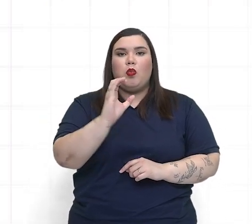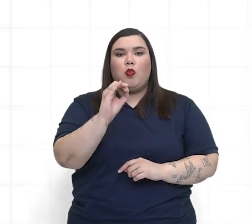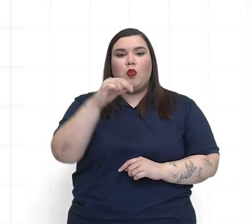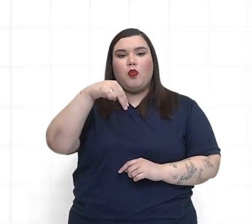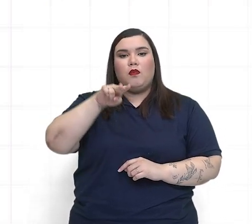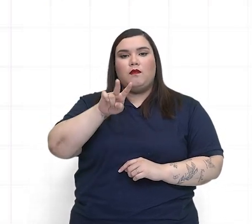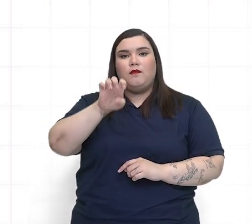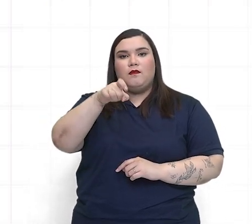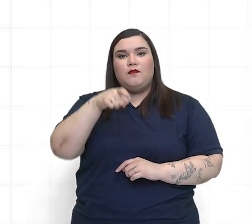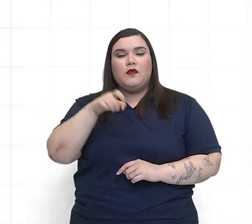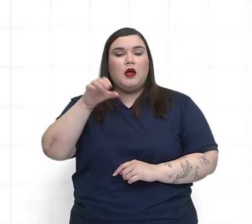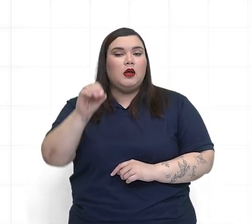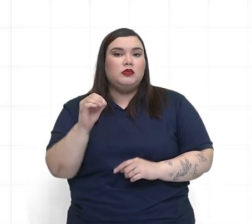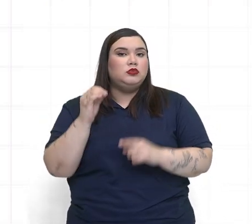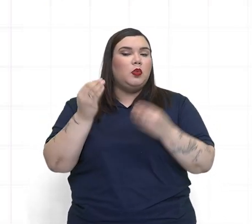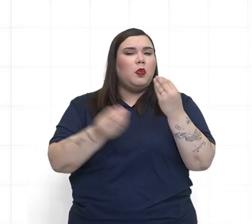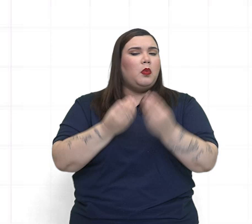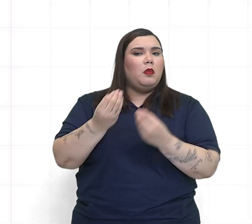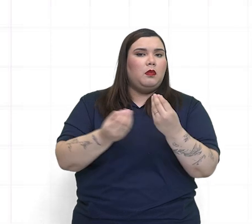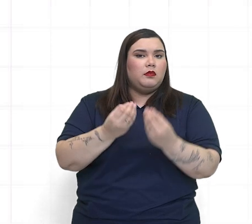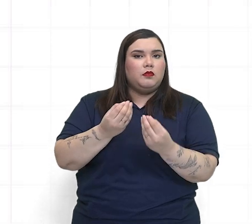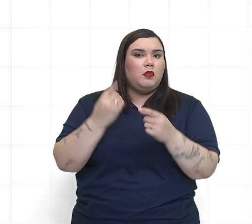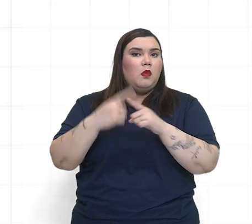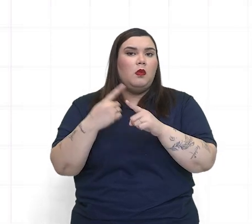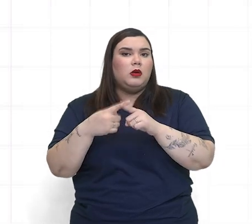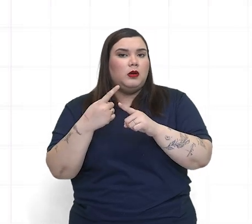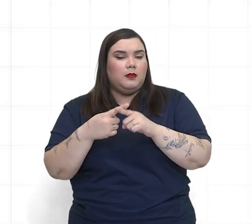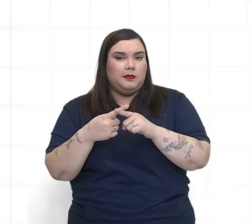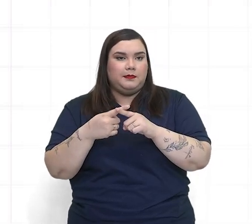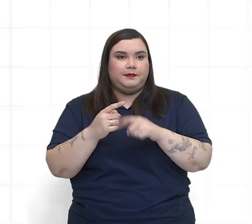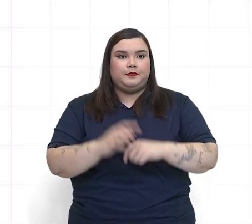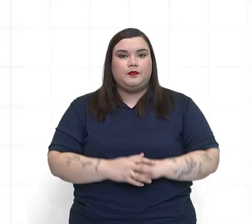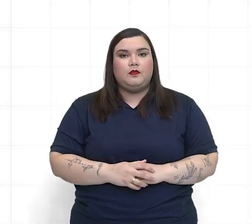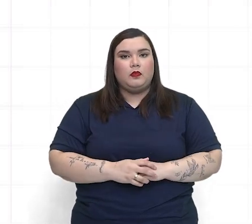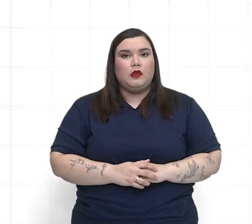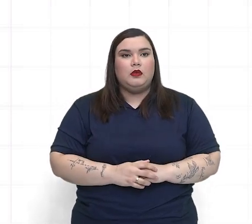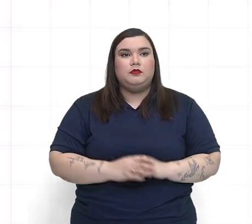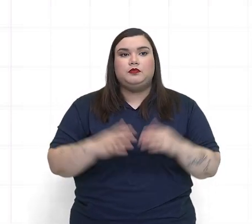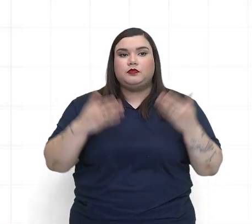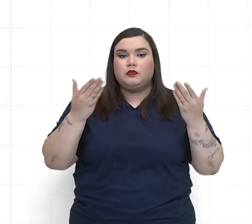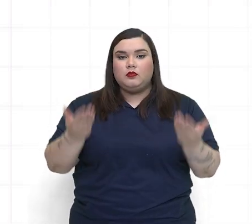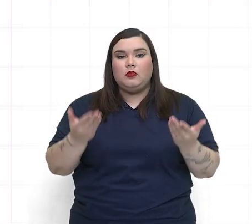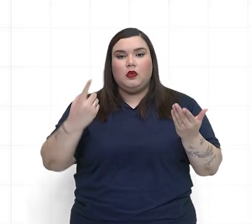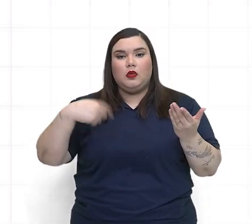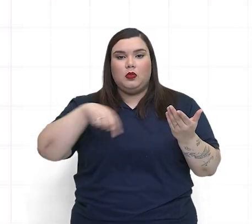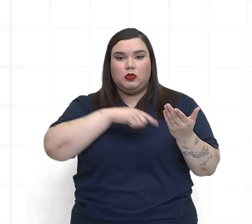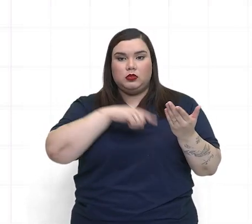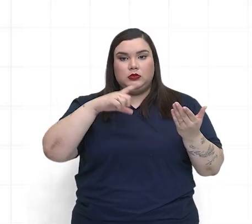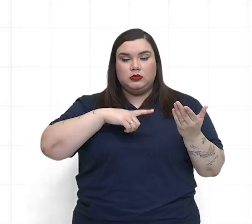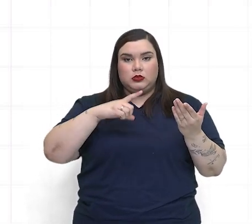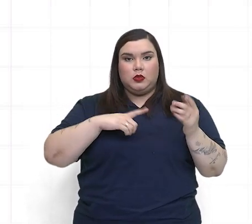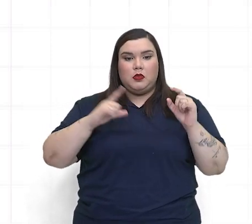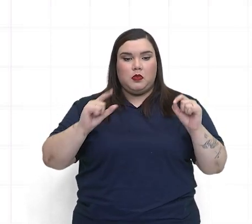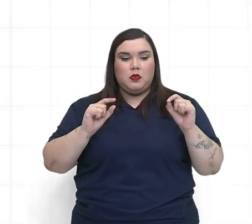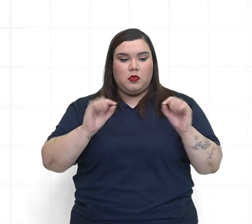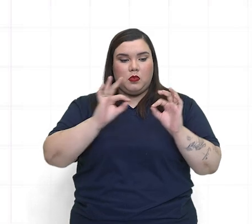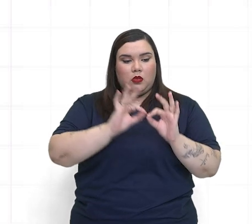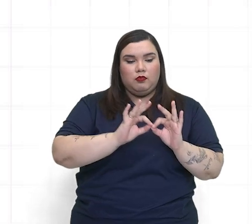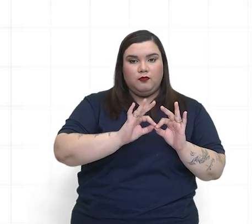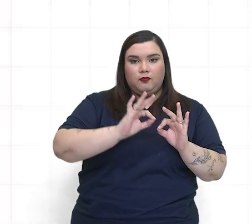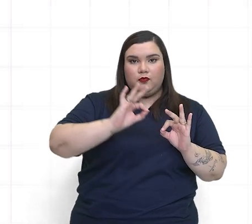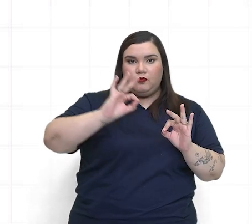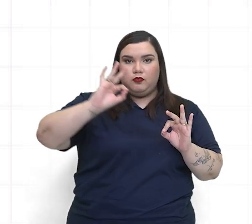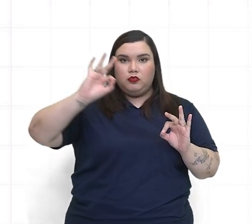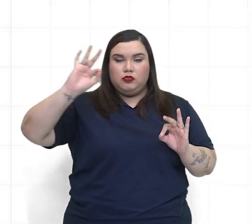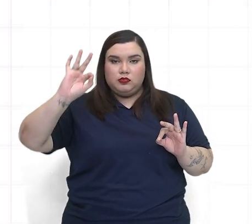convexo? Ele é assim chamado, né? Porque quando nós traçamos o segmento de reta,